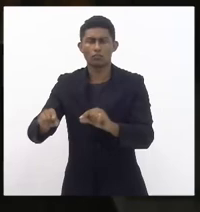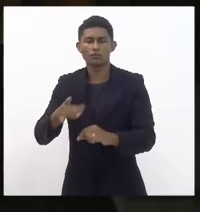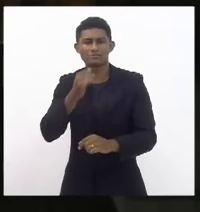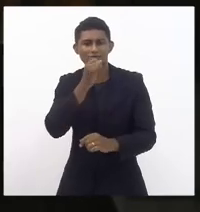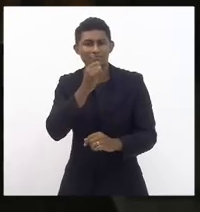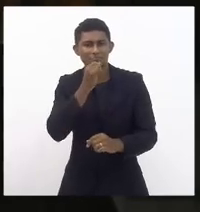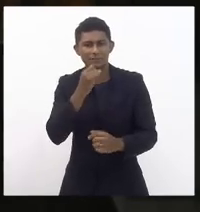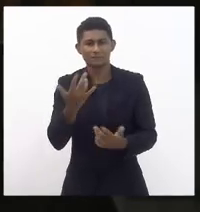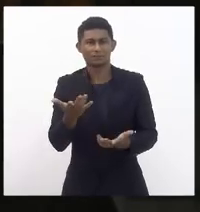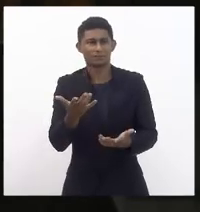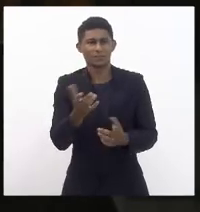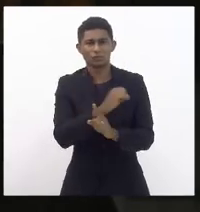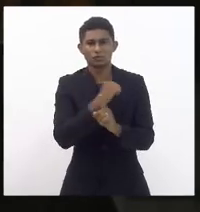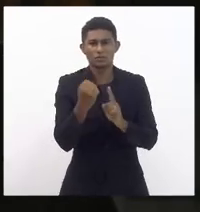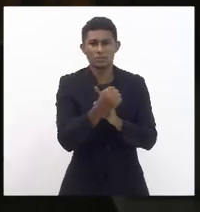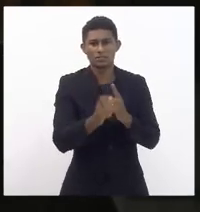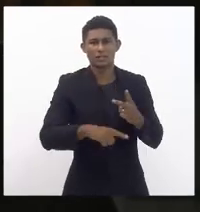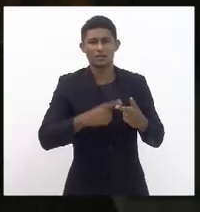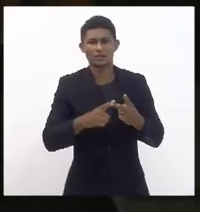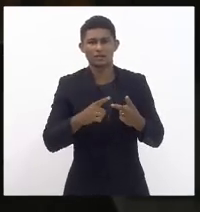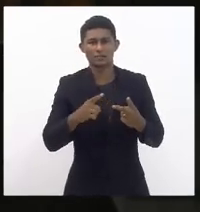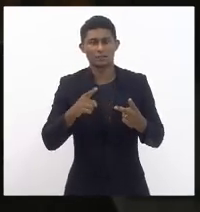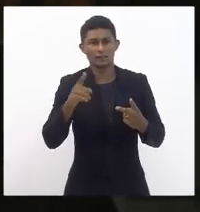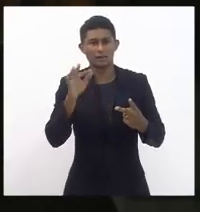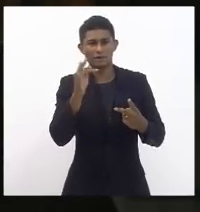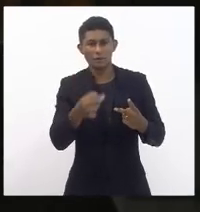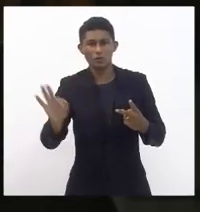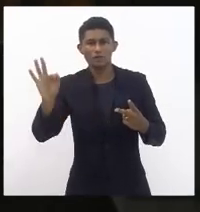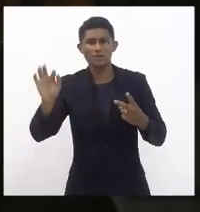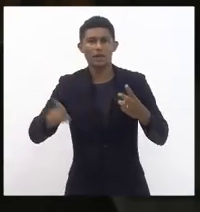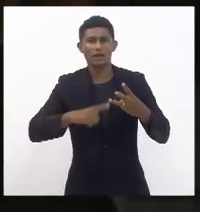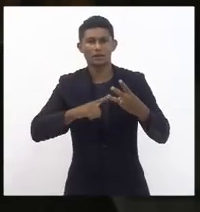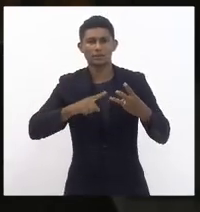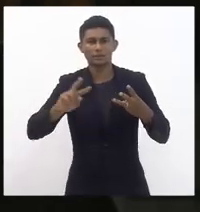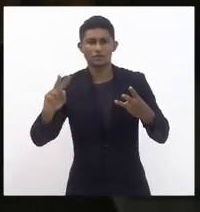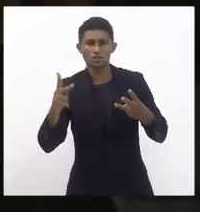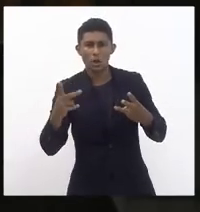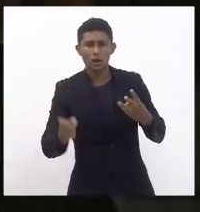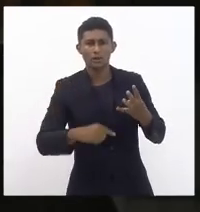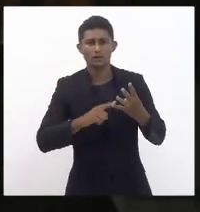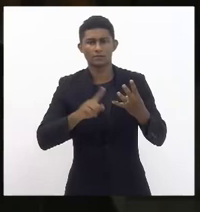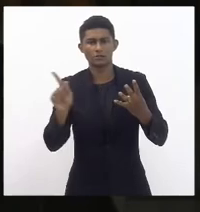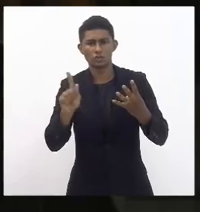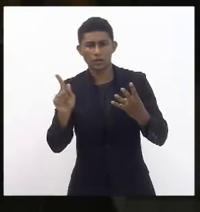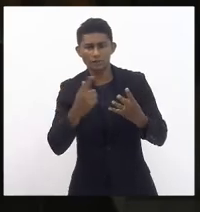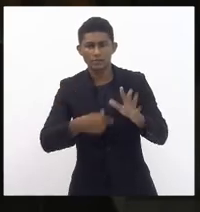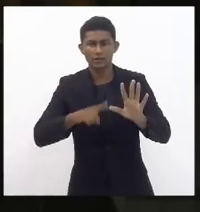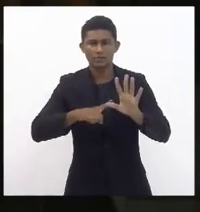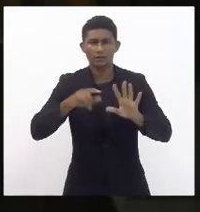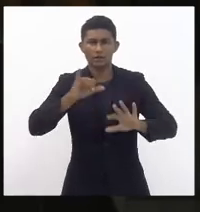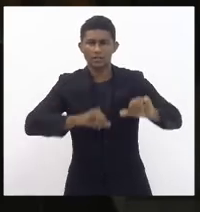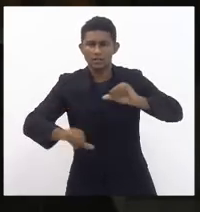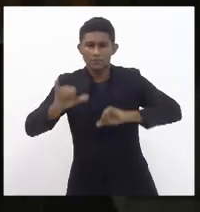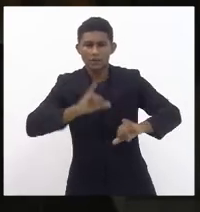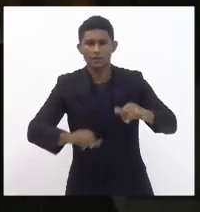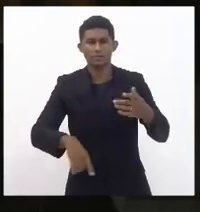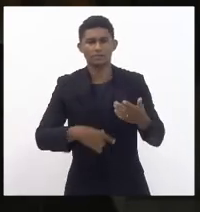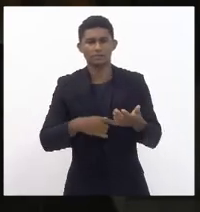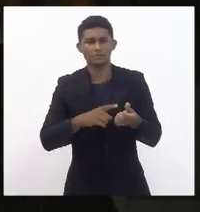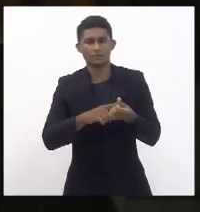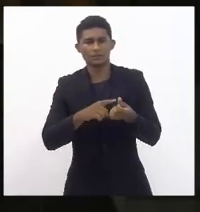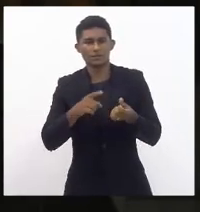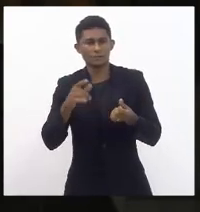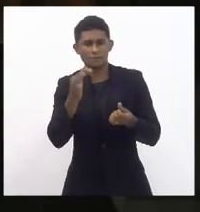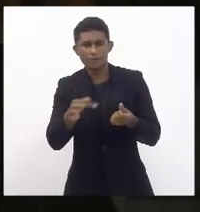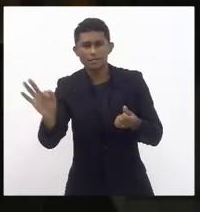sociologia da filosofia da História da Geografia quanto da biologia da química da física da Matemática